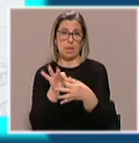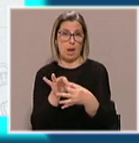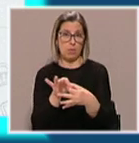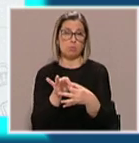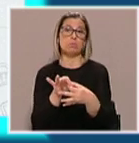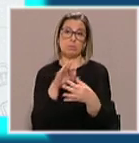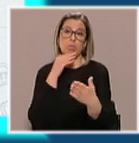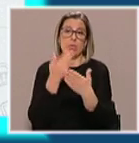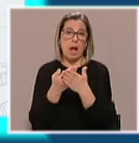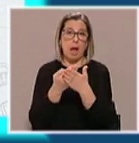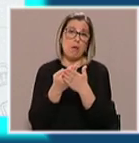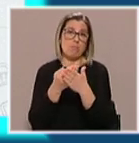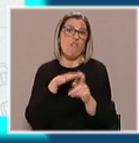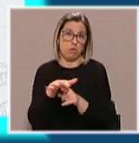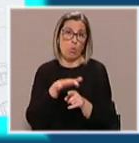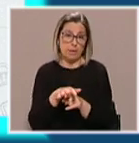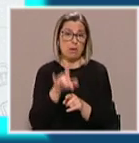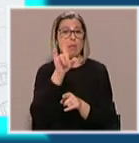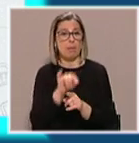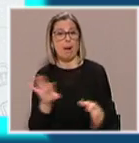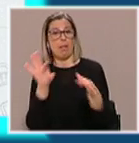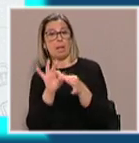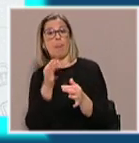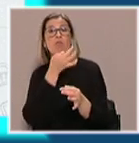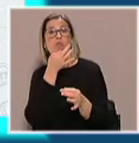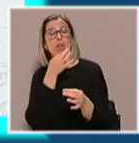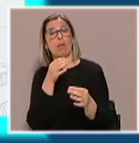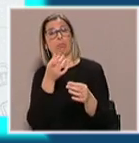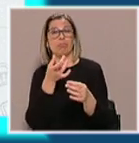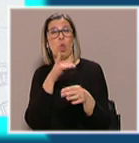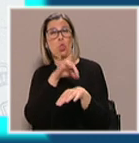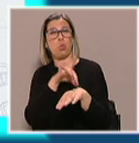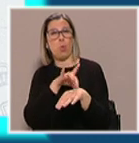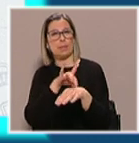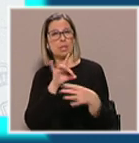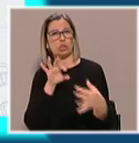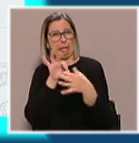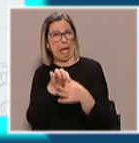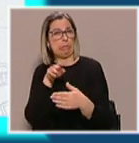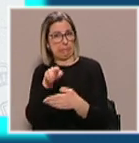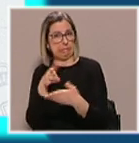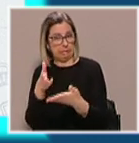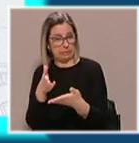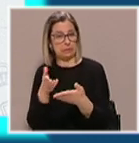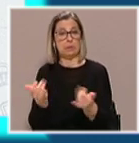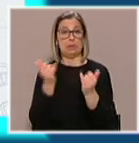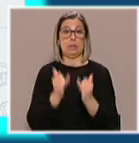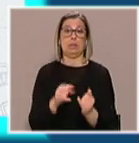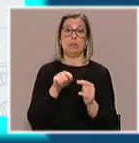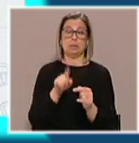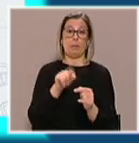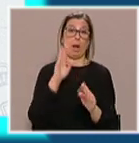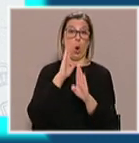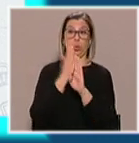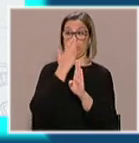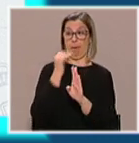abordarmos também a situação das doenças mais associadas a este sistema. E na última aula, dedicámos especialmente